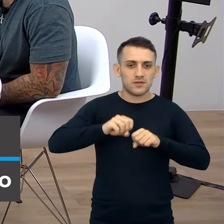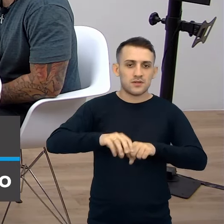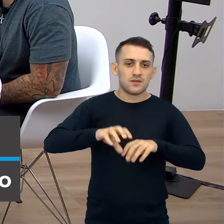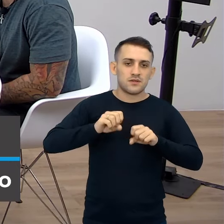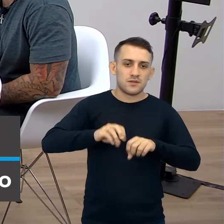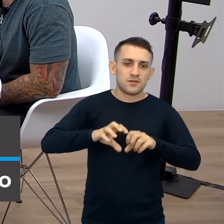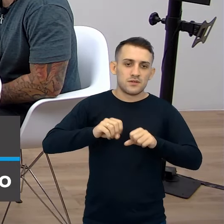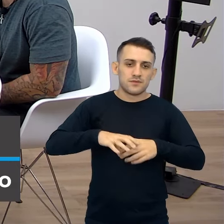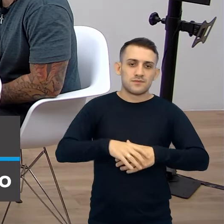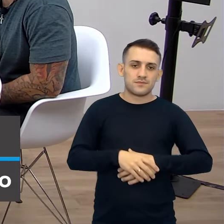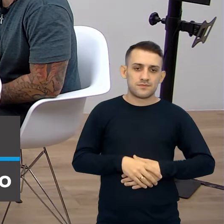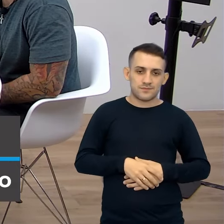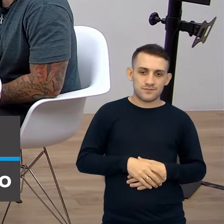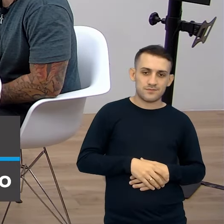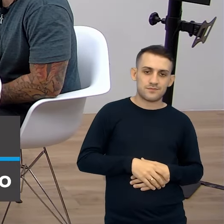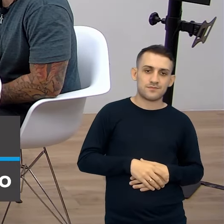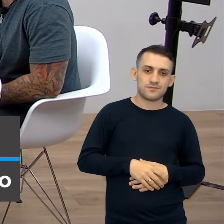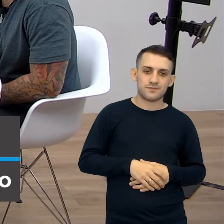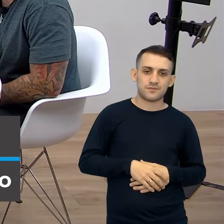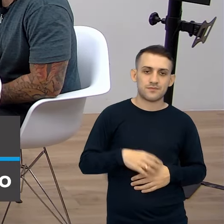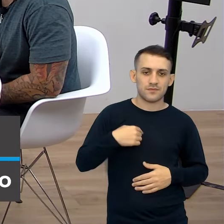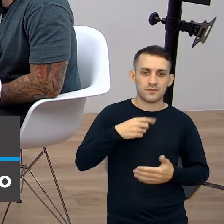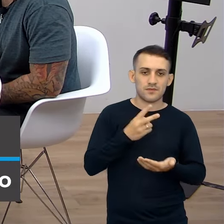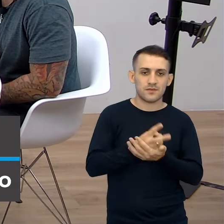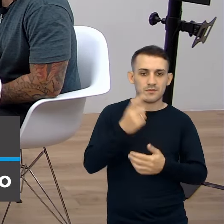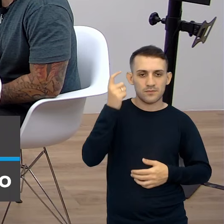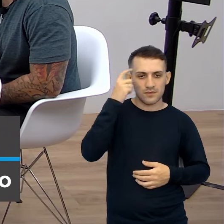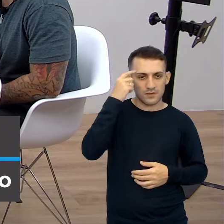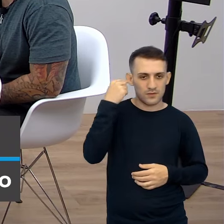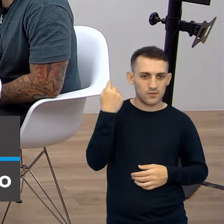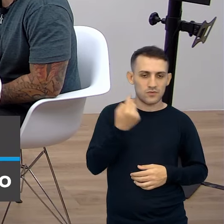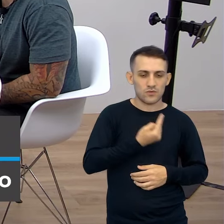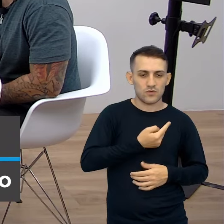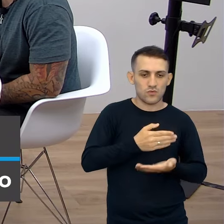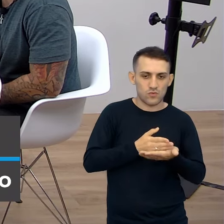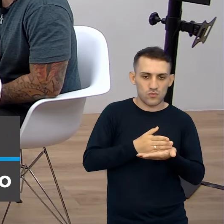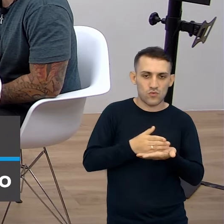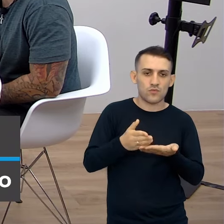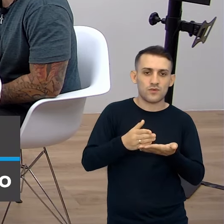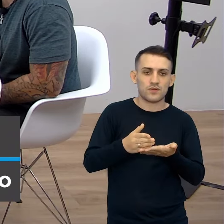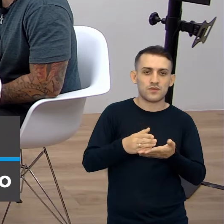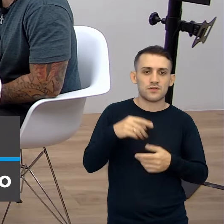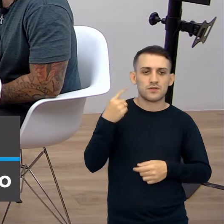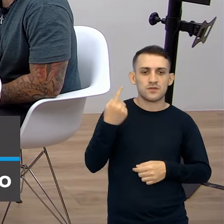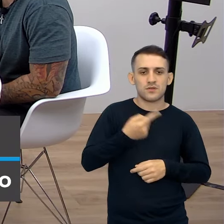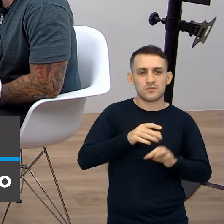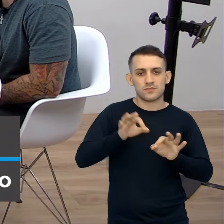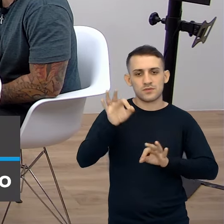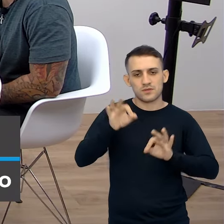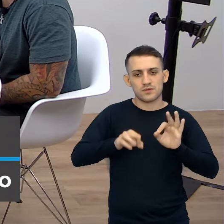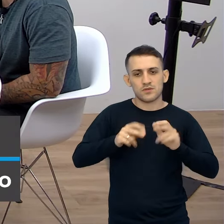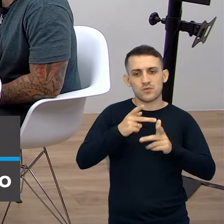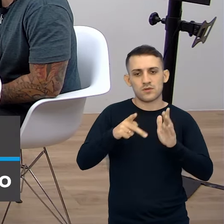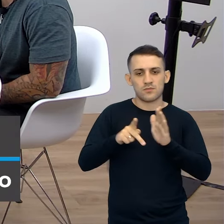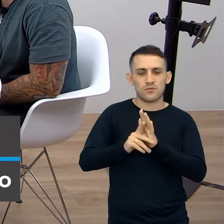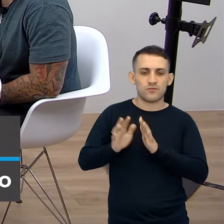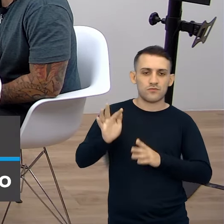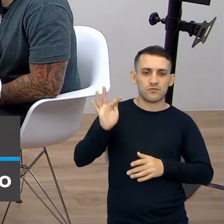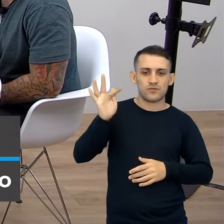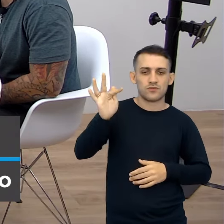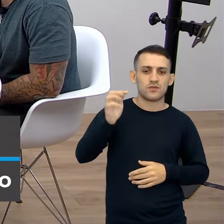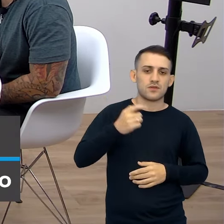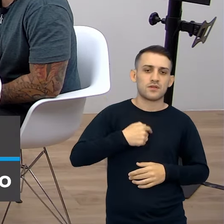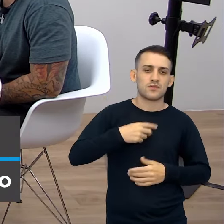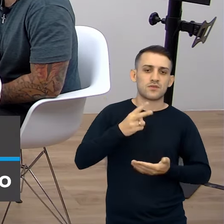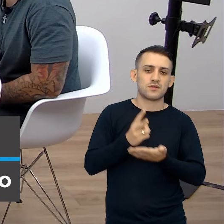educação, na rede pública e por aí afora, eu sempre penso assim, quando a gente dá o primeiro passo, a gente está construindo algo para o futuro, né? Eu penso